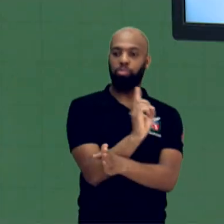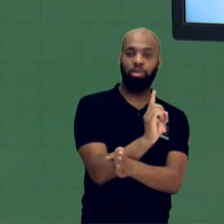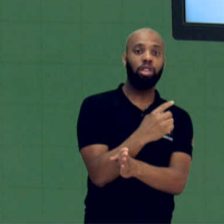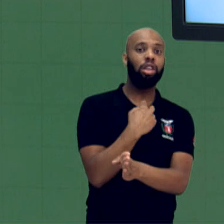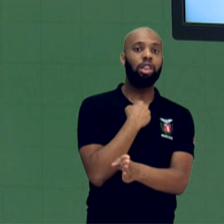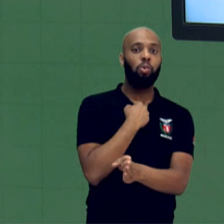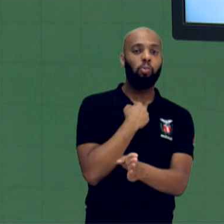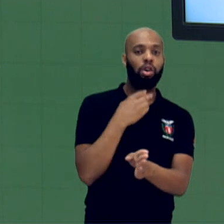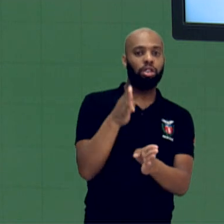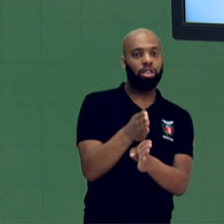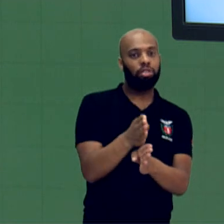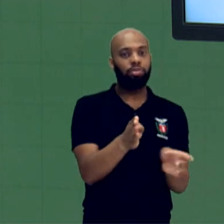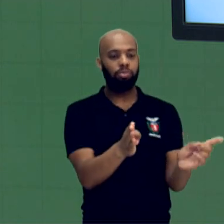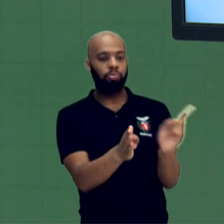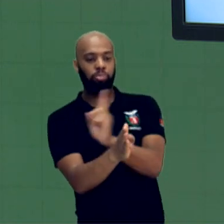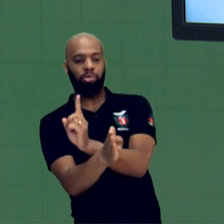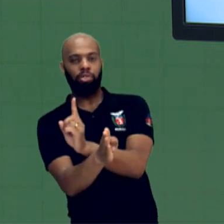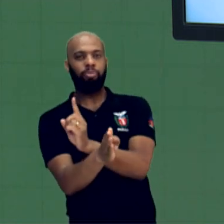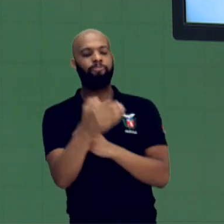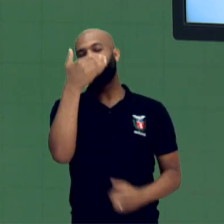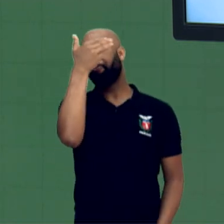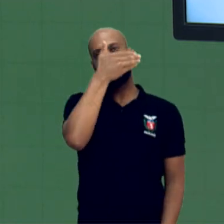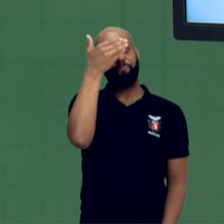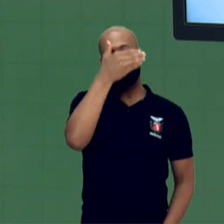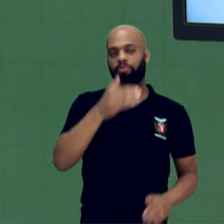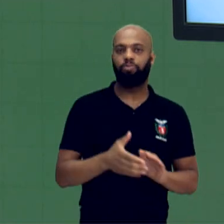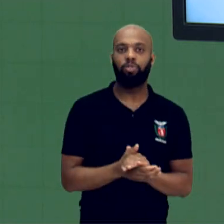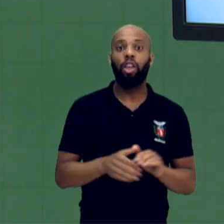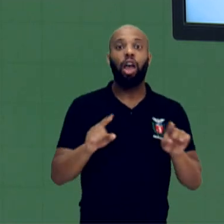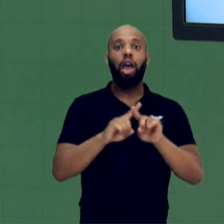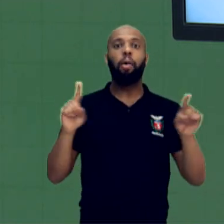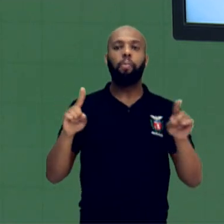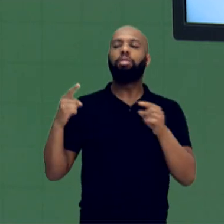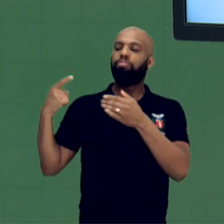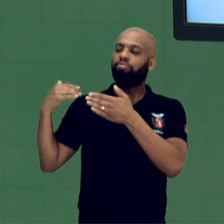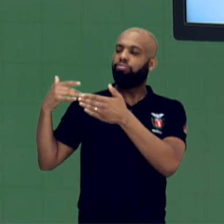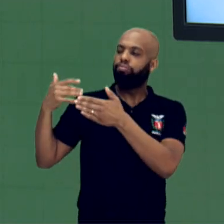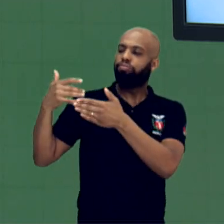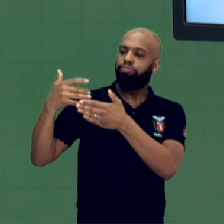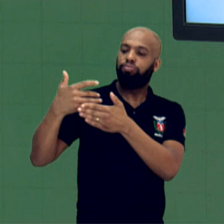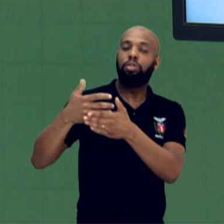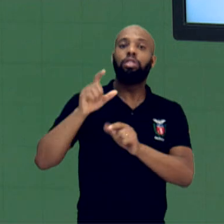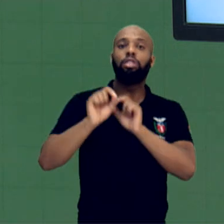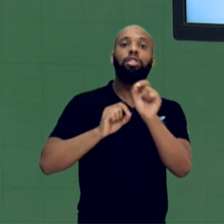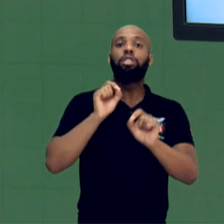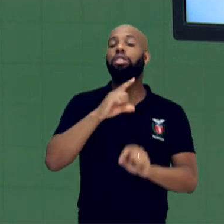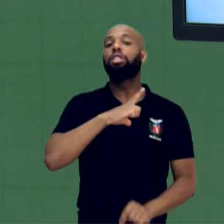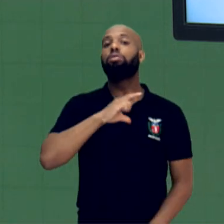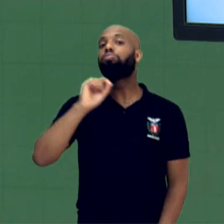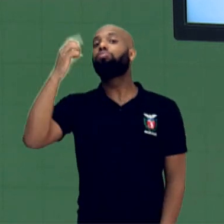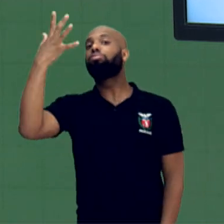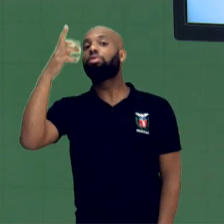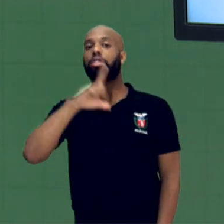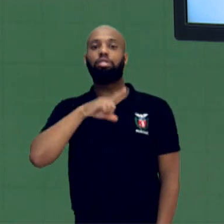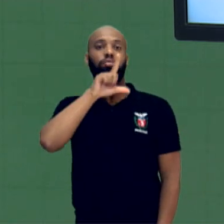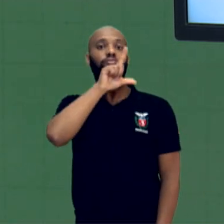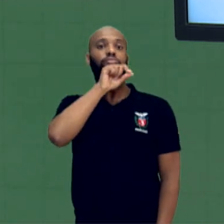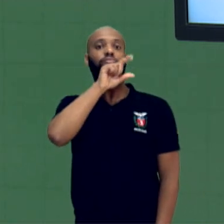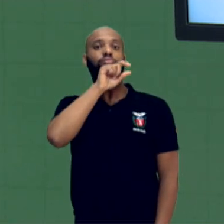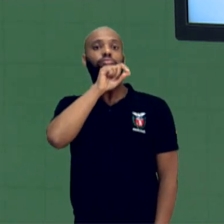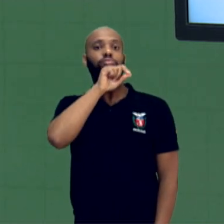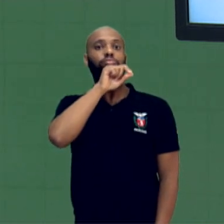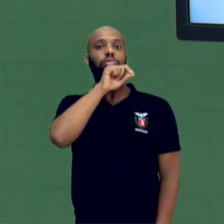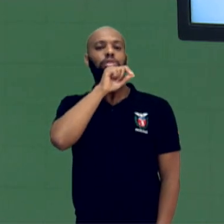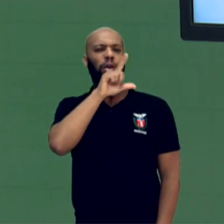não puderam mais se ver. Porém, durante o tempo, apareceu um pássaro. E esse pássaro, chamado pássaro